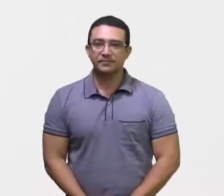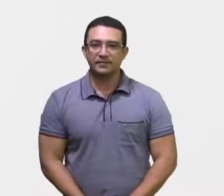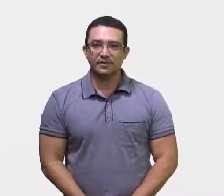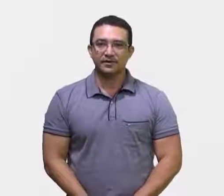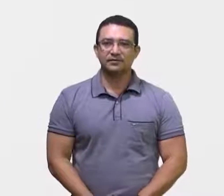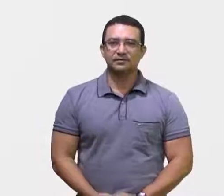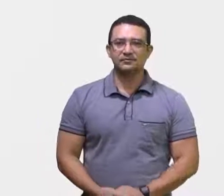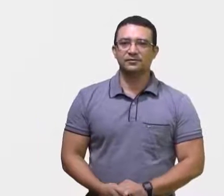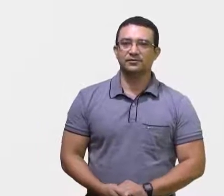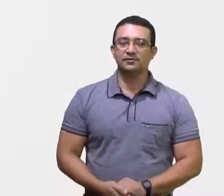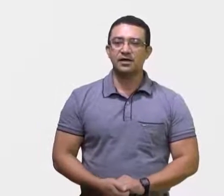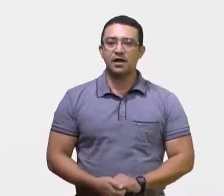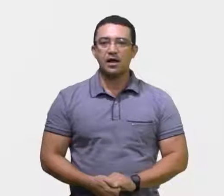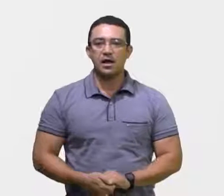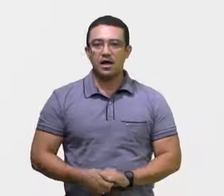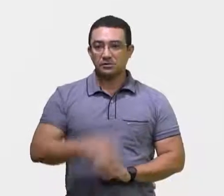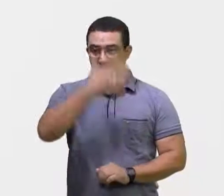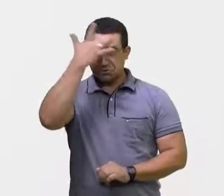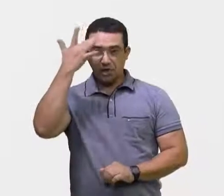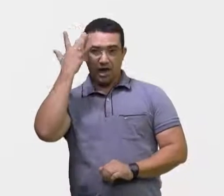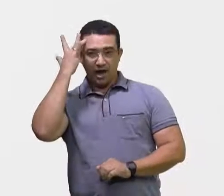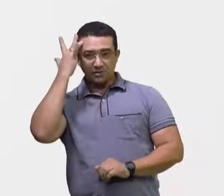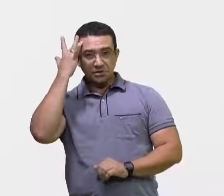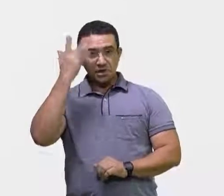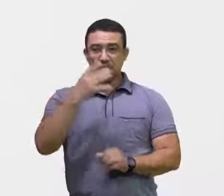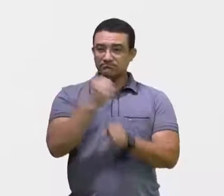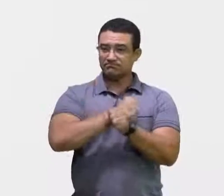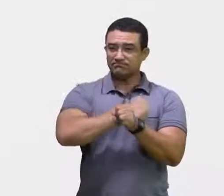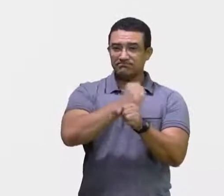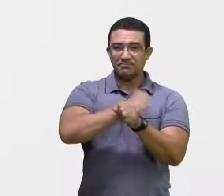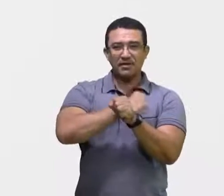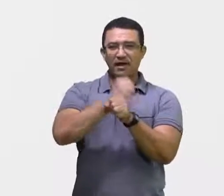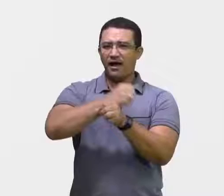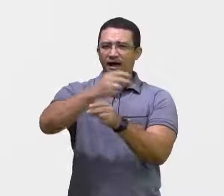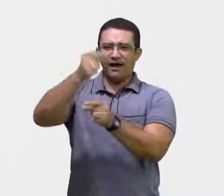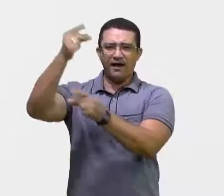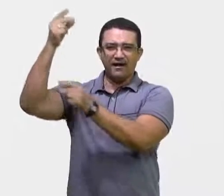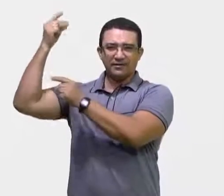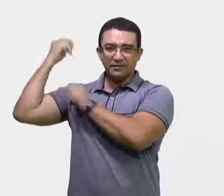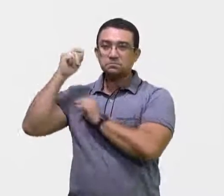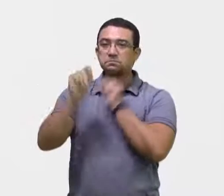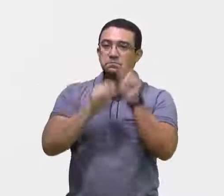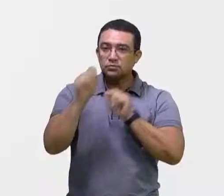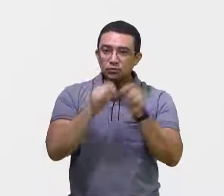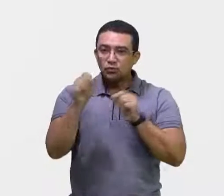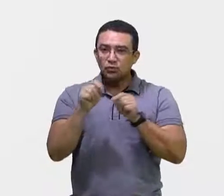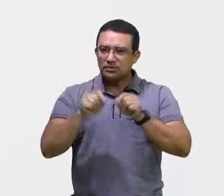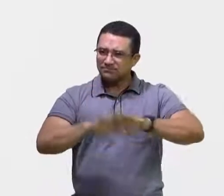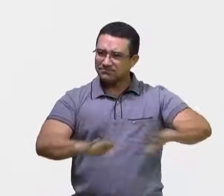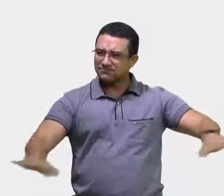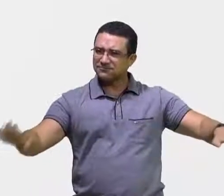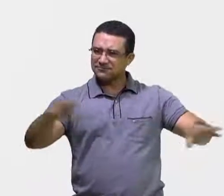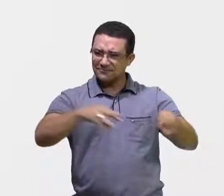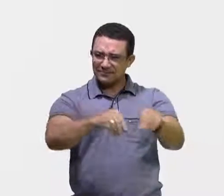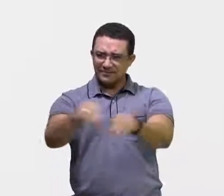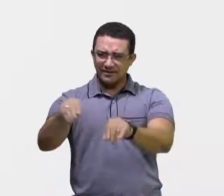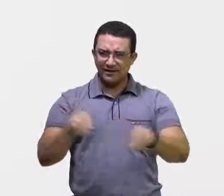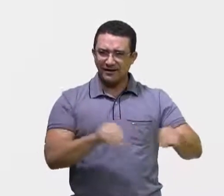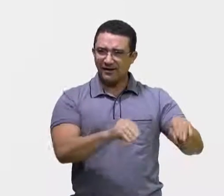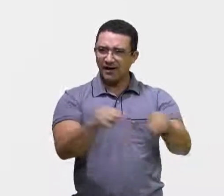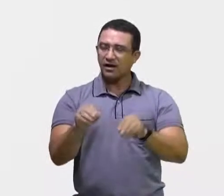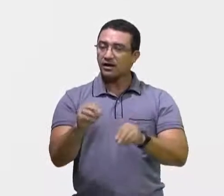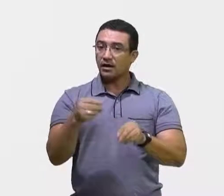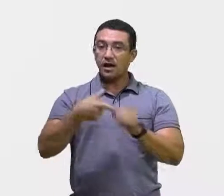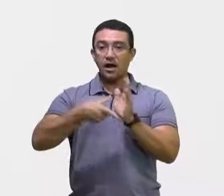acredita-se que antigamente, há milhões de anos atrás, esse deserto, ele era formado por